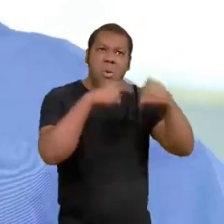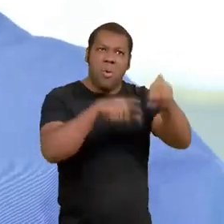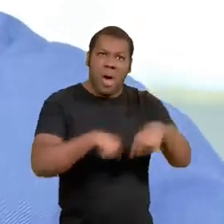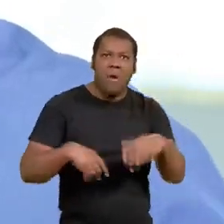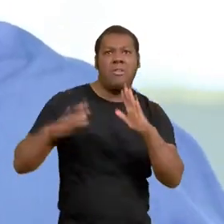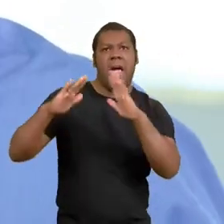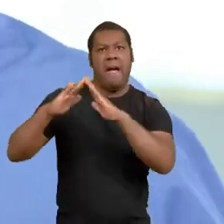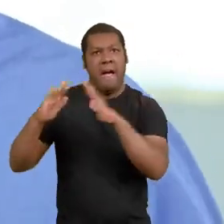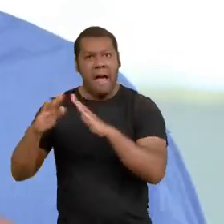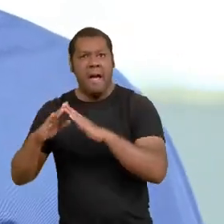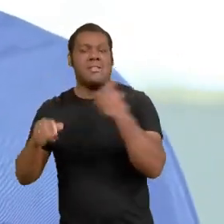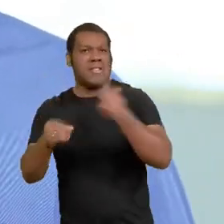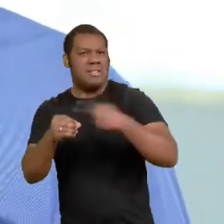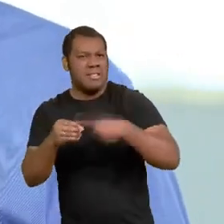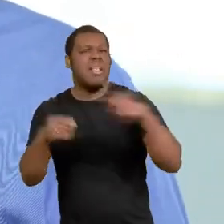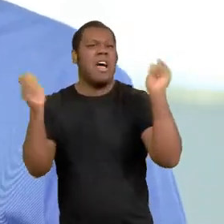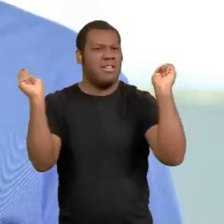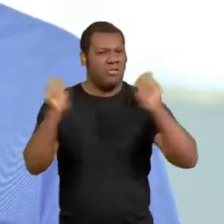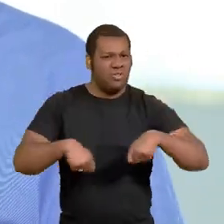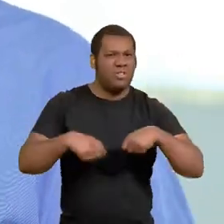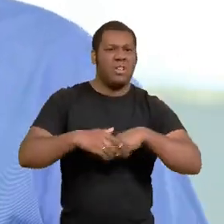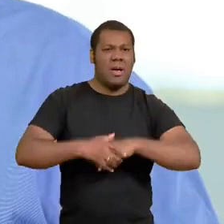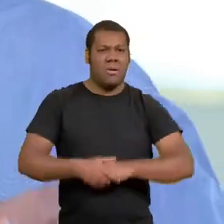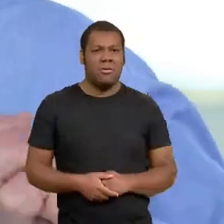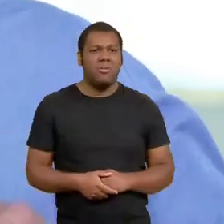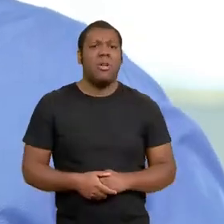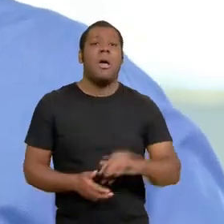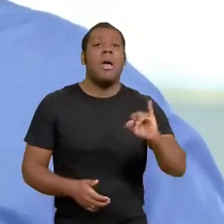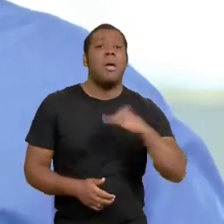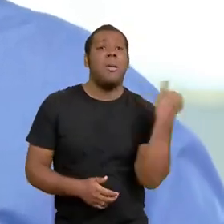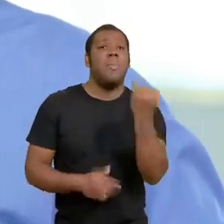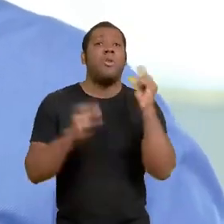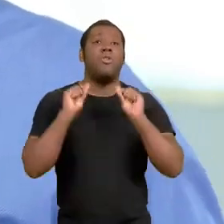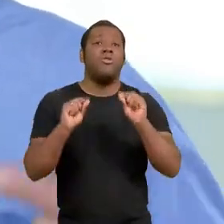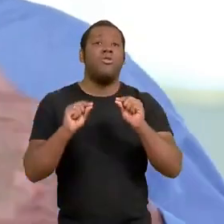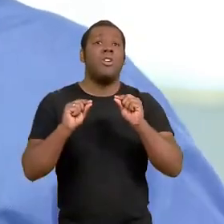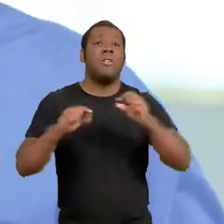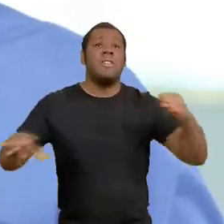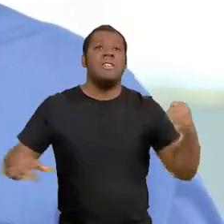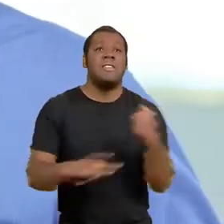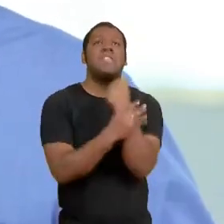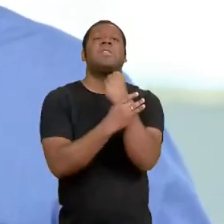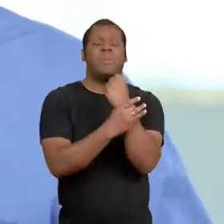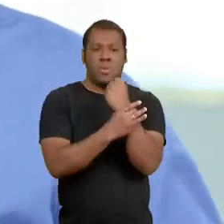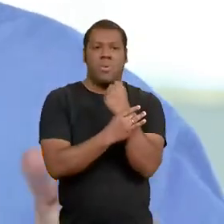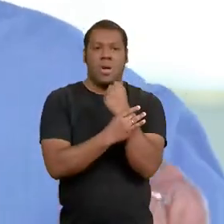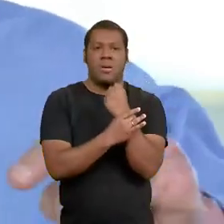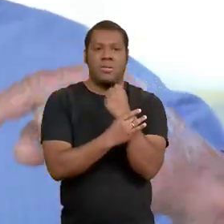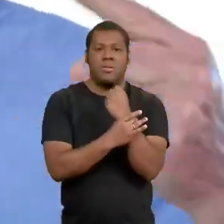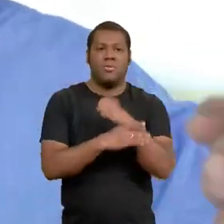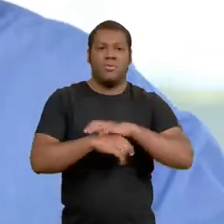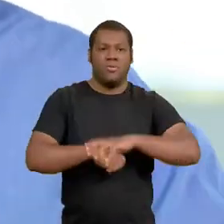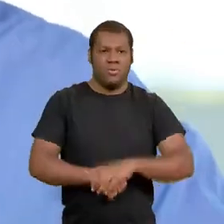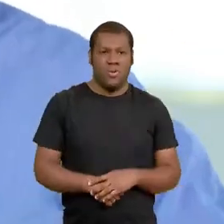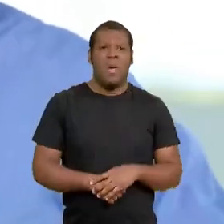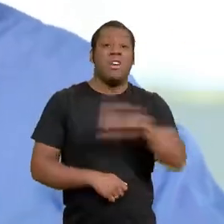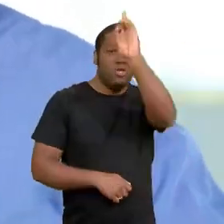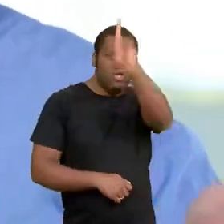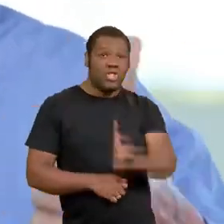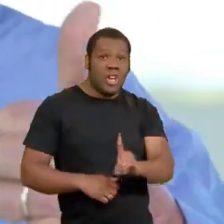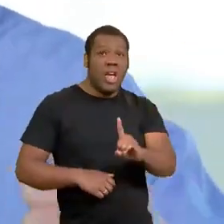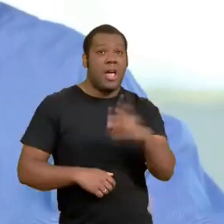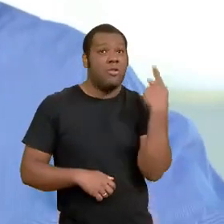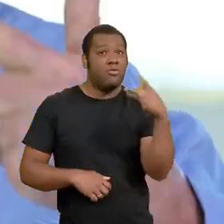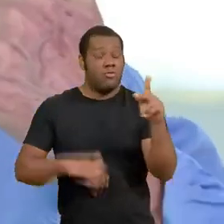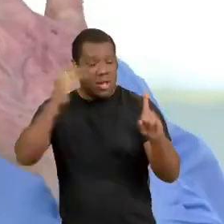na cidade, numa vila. Uhum. O que é importante é garantir que os bens essenciais ao ser humano estejam acessíveis